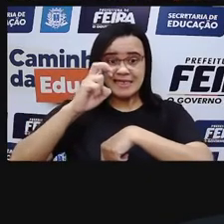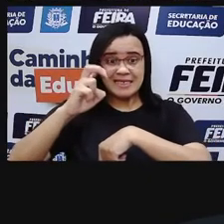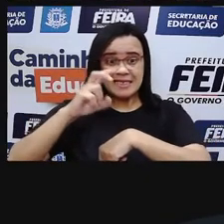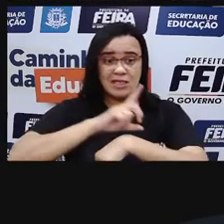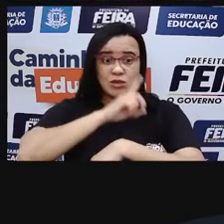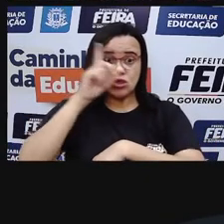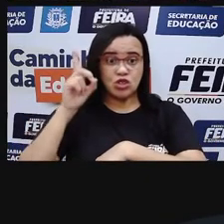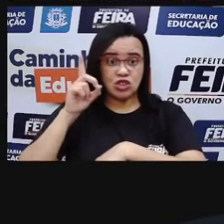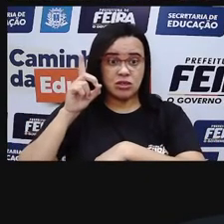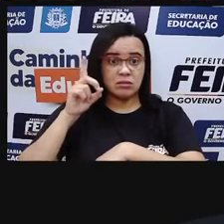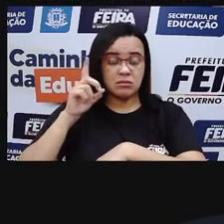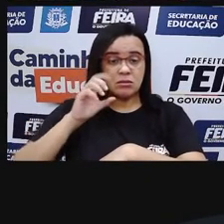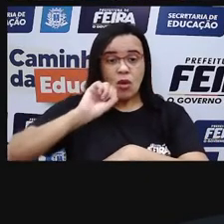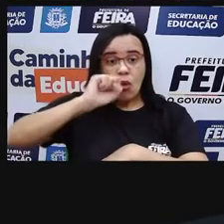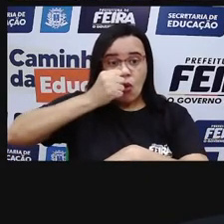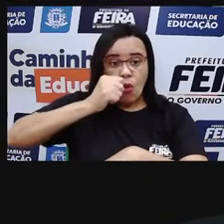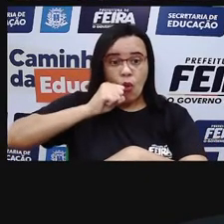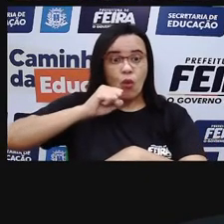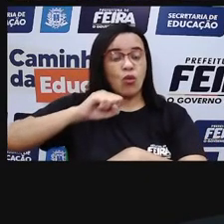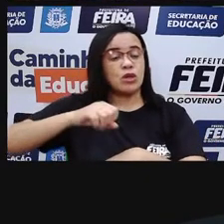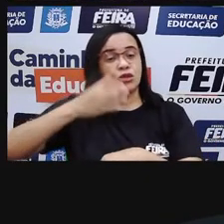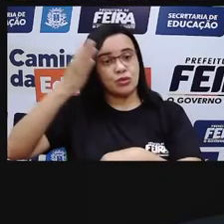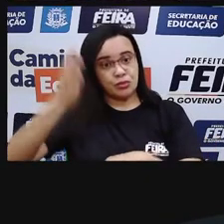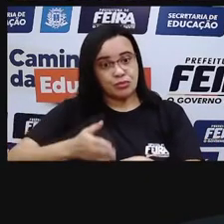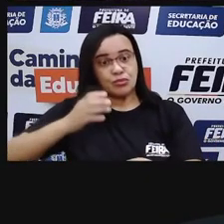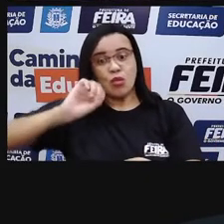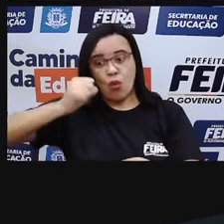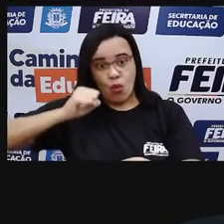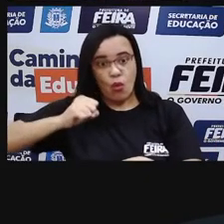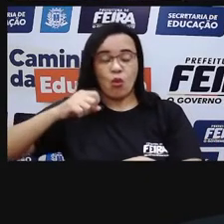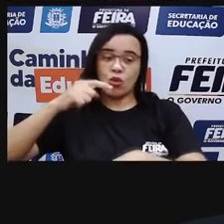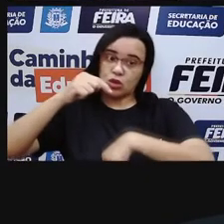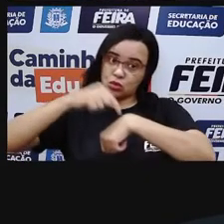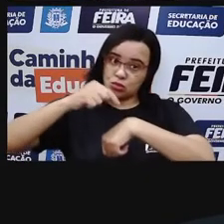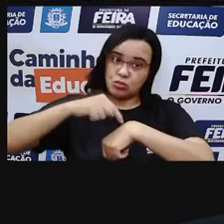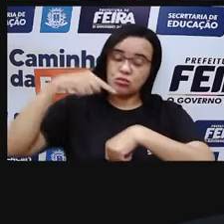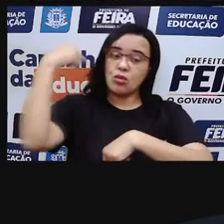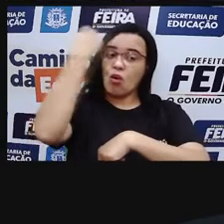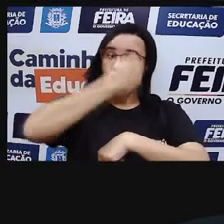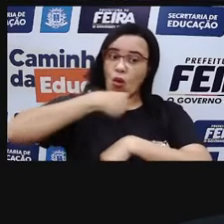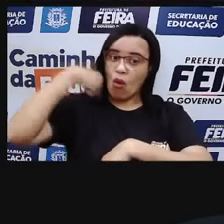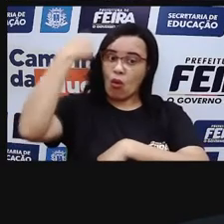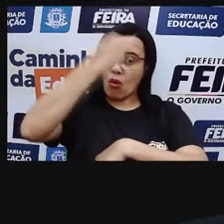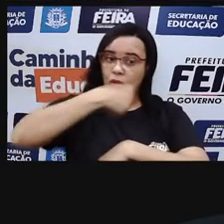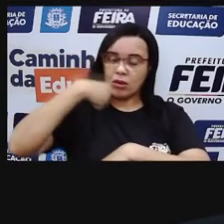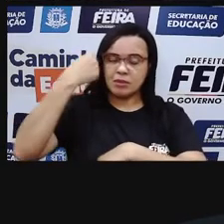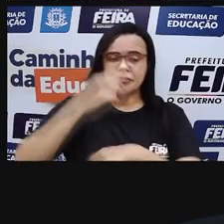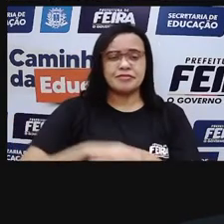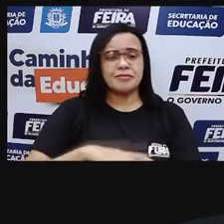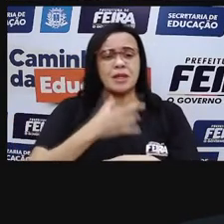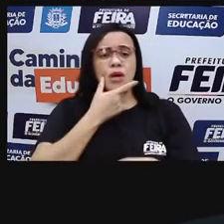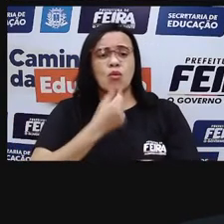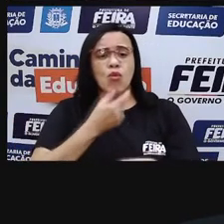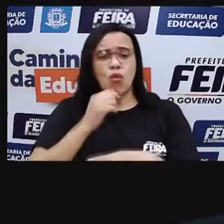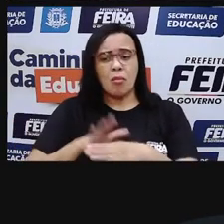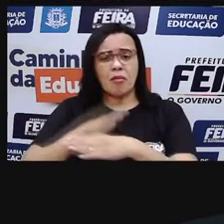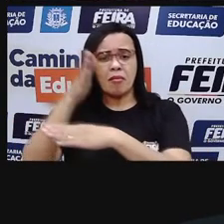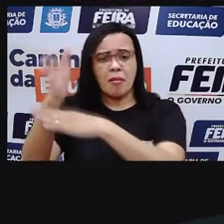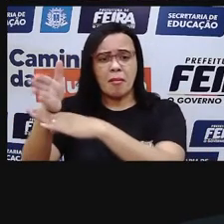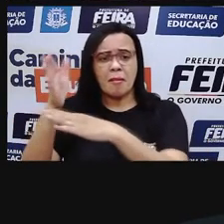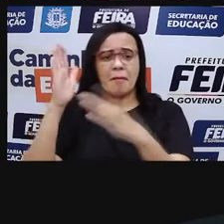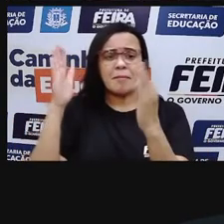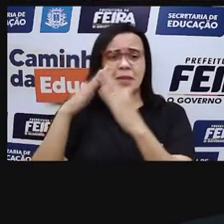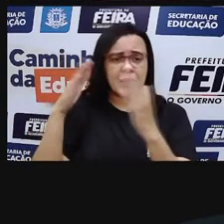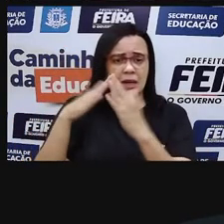medicamento, de 8 em 8 horas. Beleza? Beleza. Foi para casa. Furostreco foi e tomou o medicamento